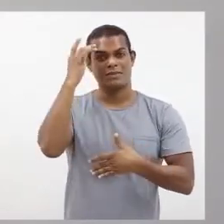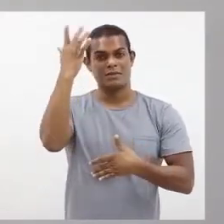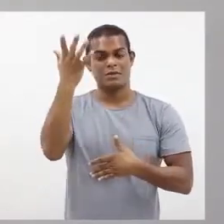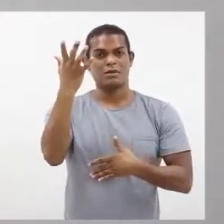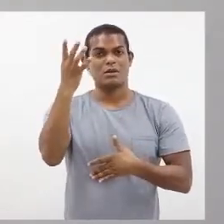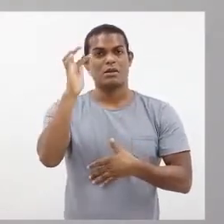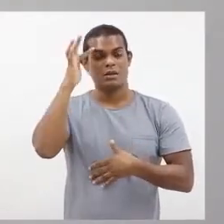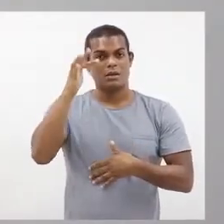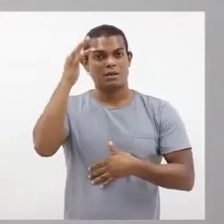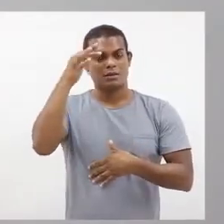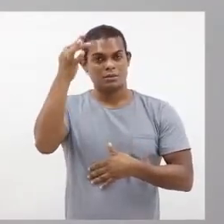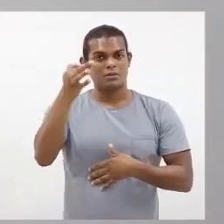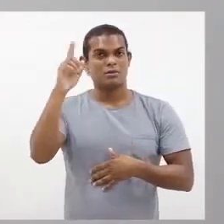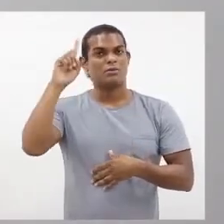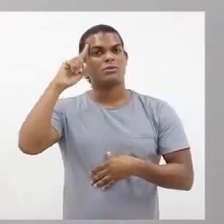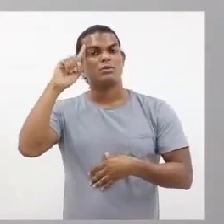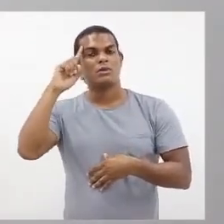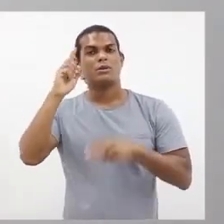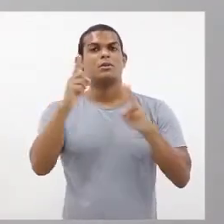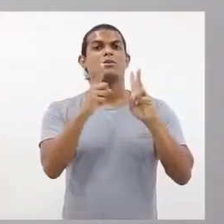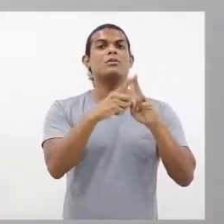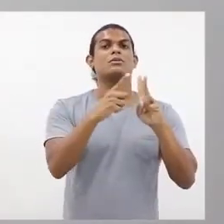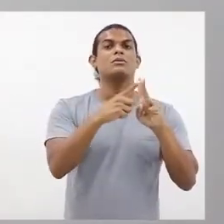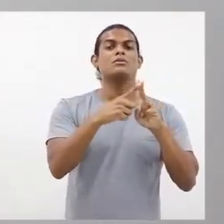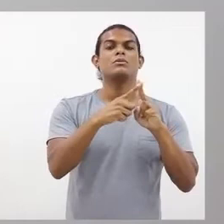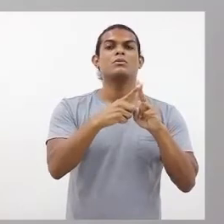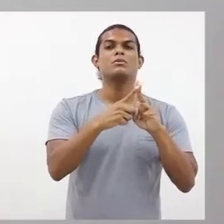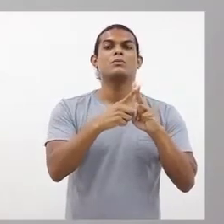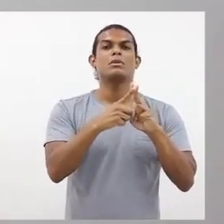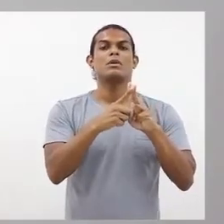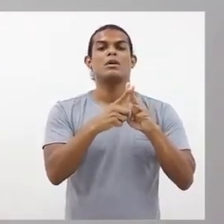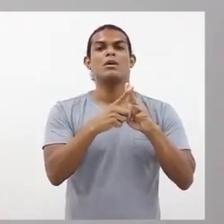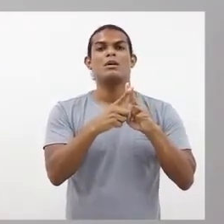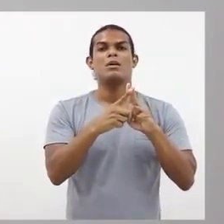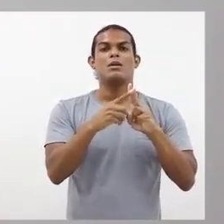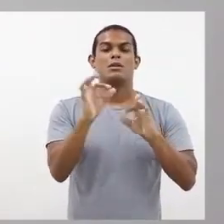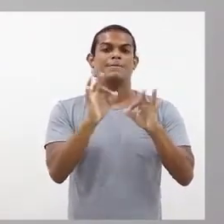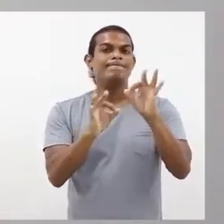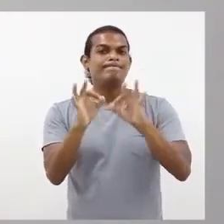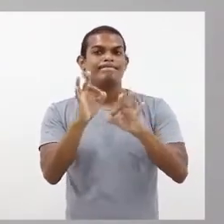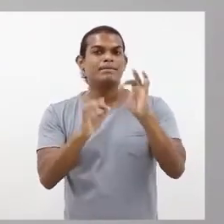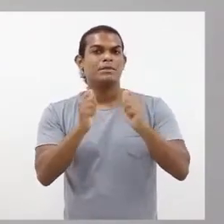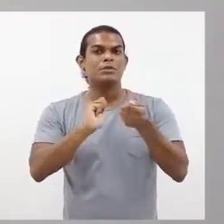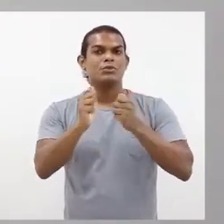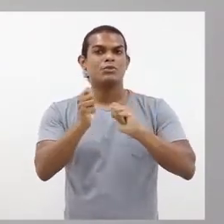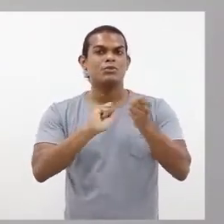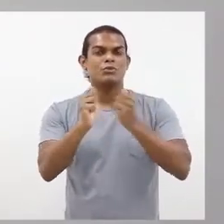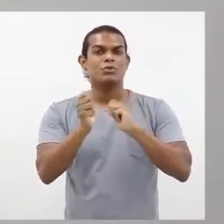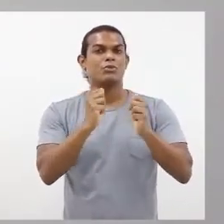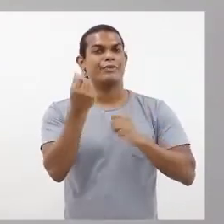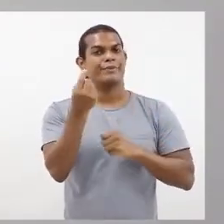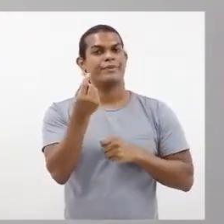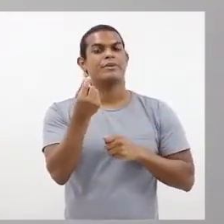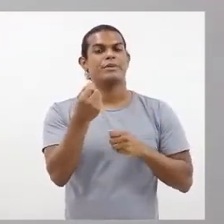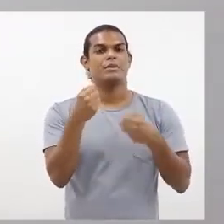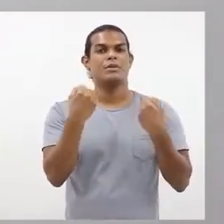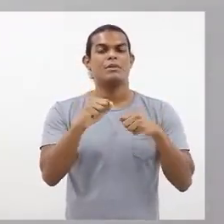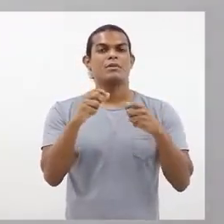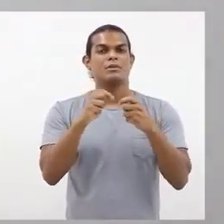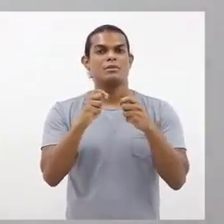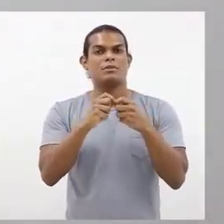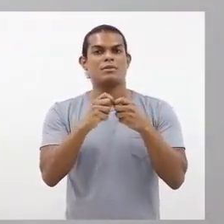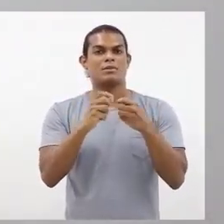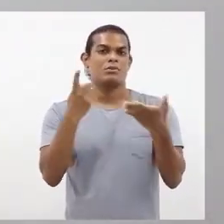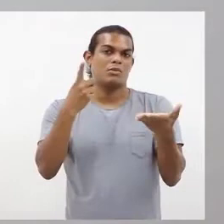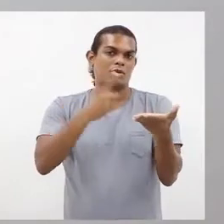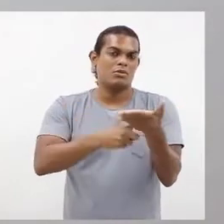diária. E a segunda, para controle patrimonial. Então, a gente precisa fazer alguns registros e dentro desses registros, a